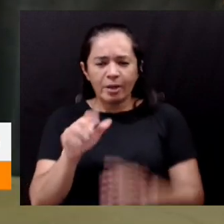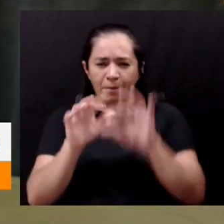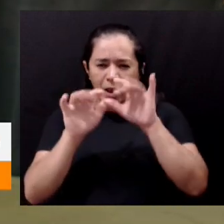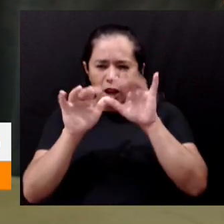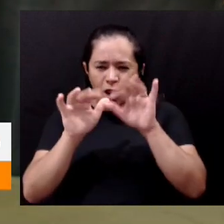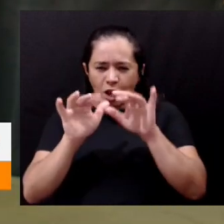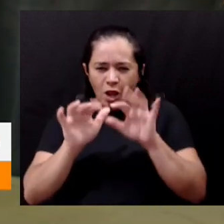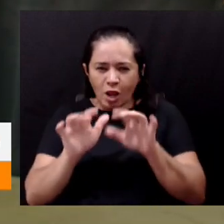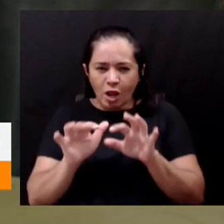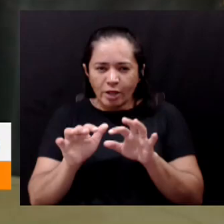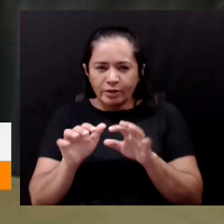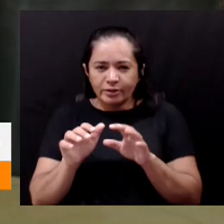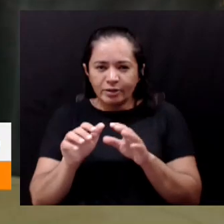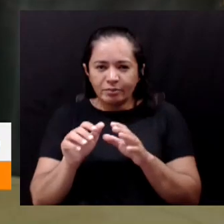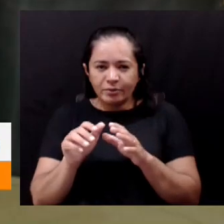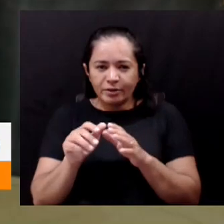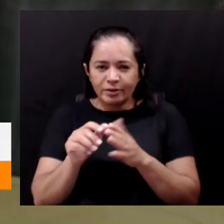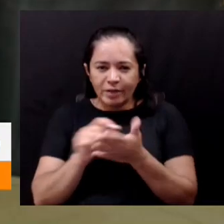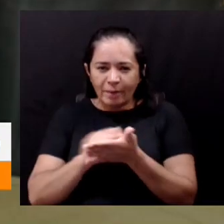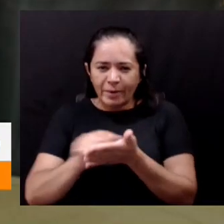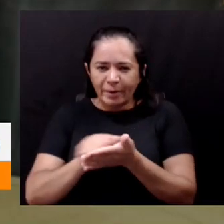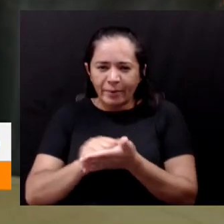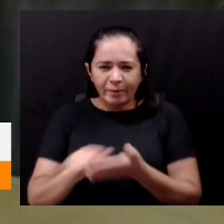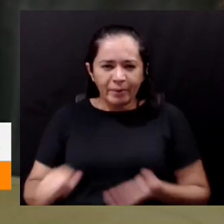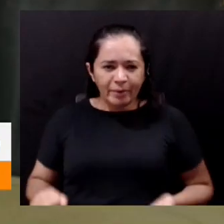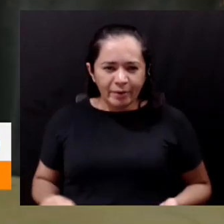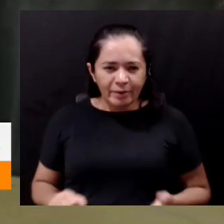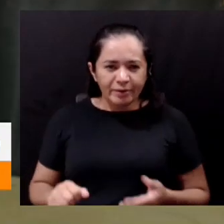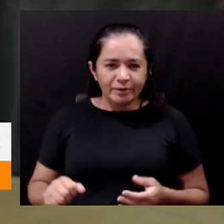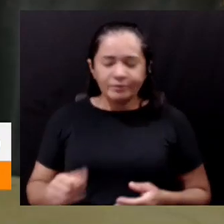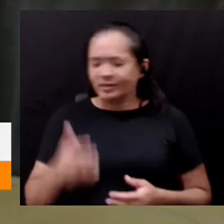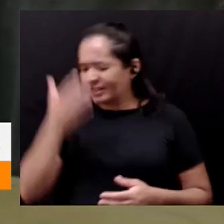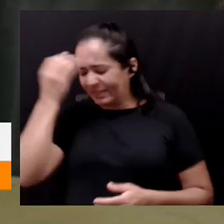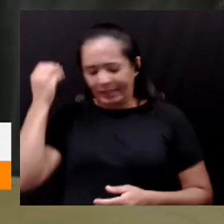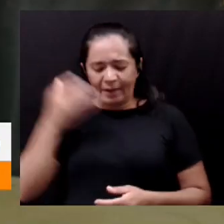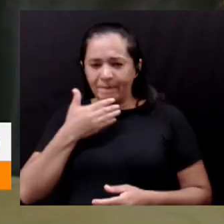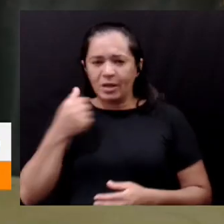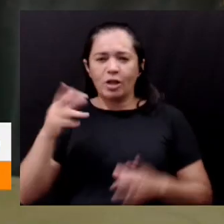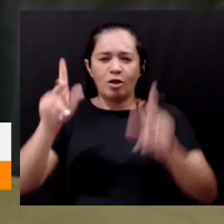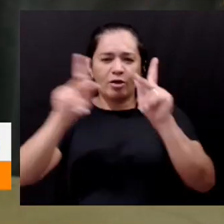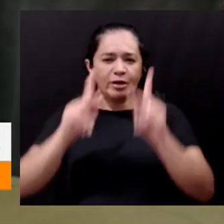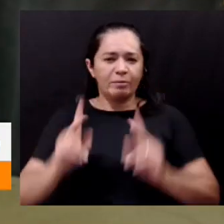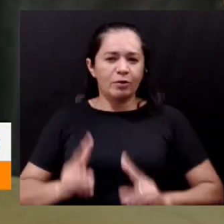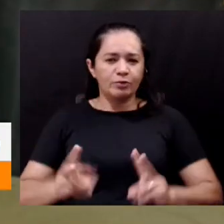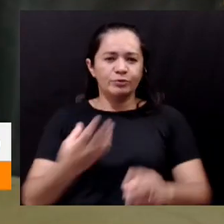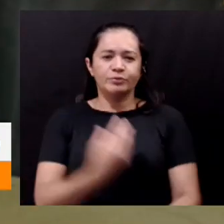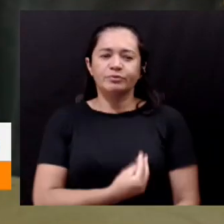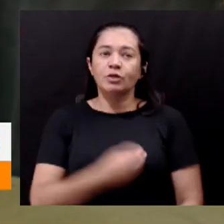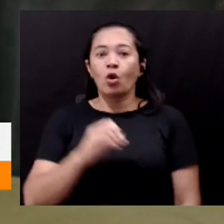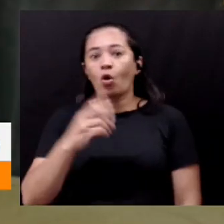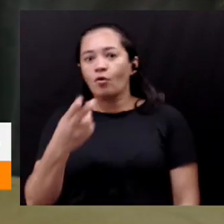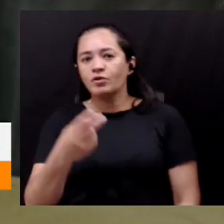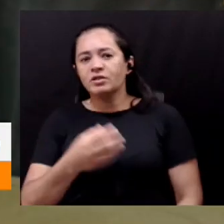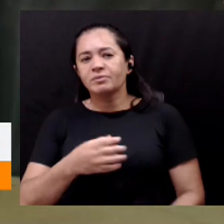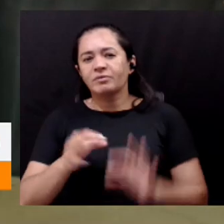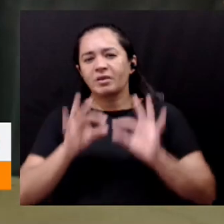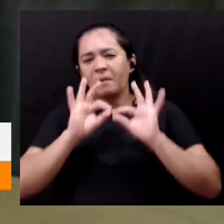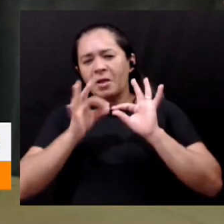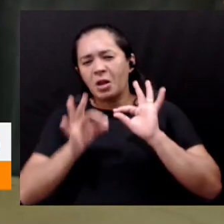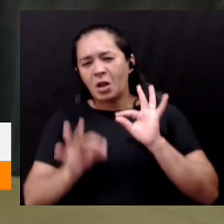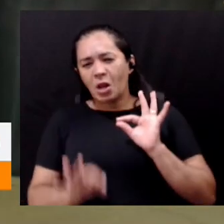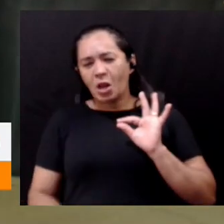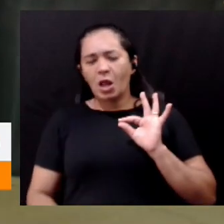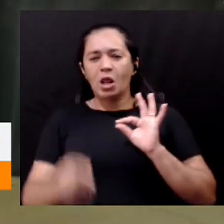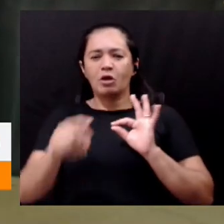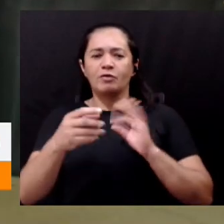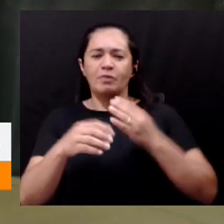apaga, apaga, apaga, esquece, deixa a paz reinar e segue a vida? Ou você fala mesmo o que você quer e não está nem